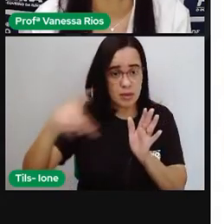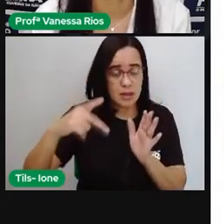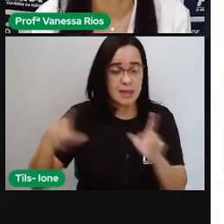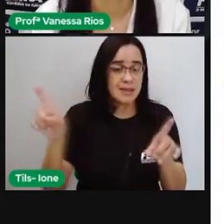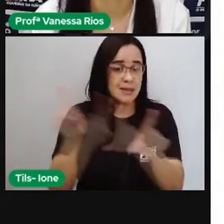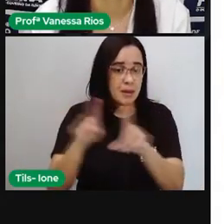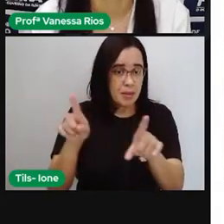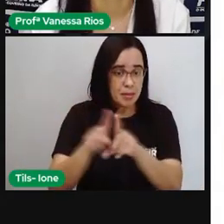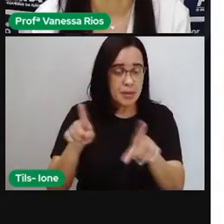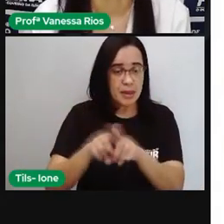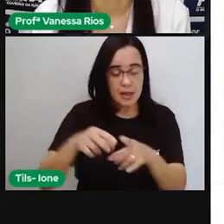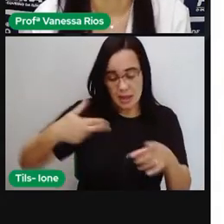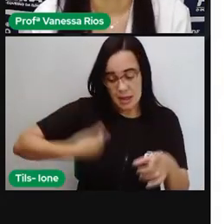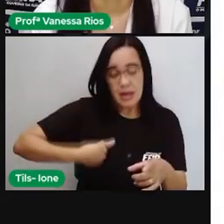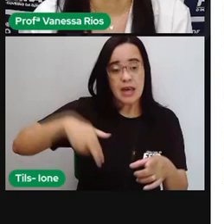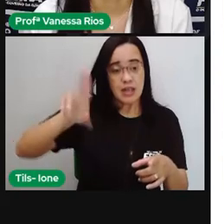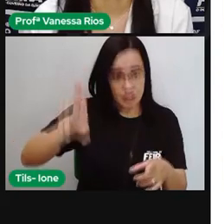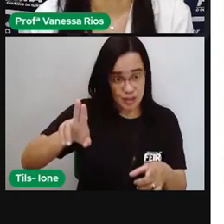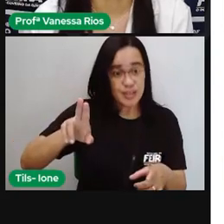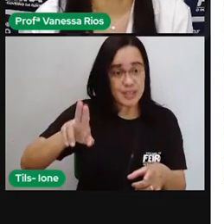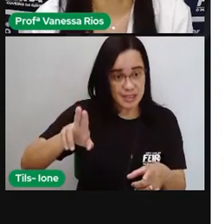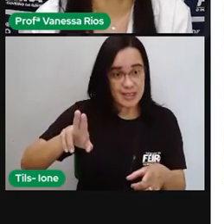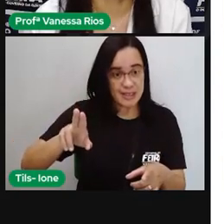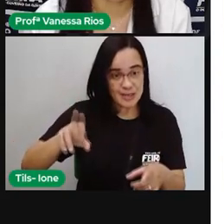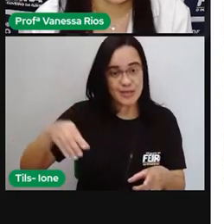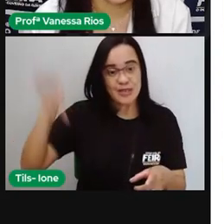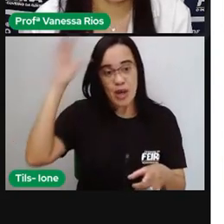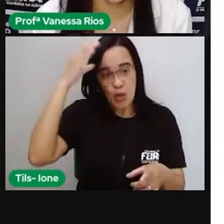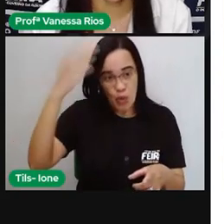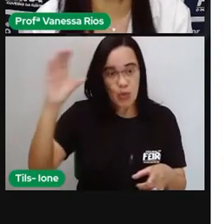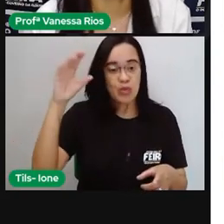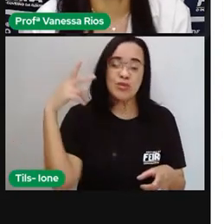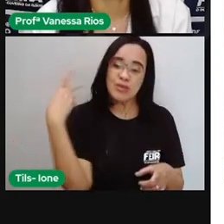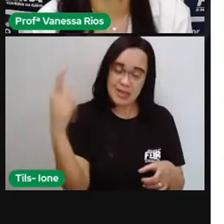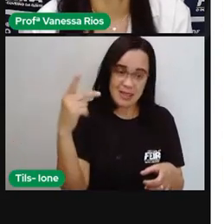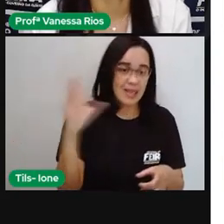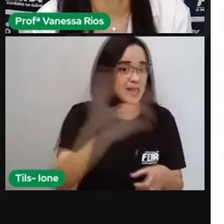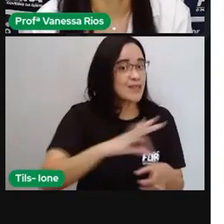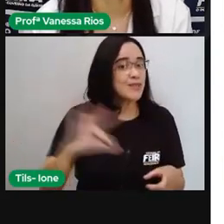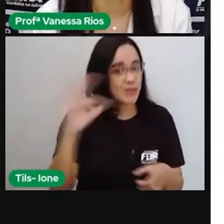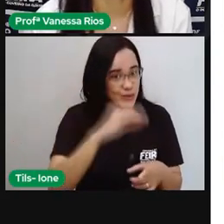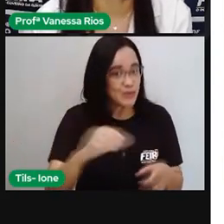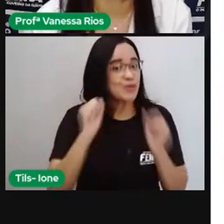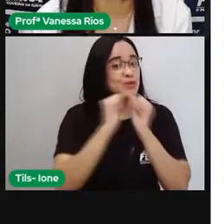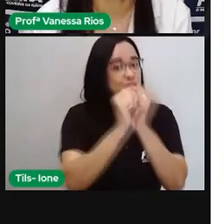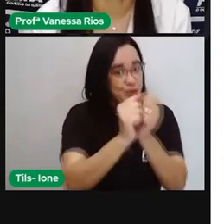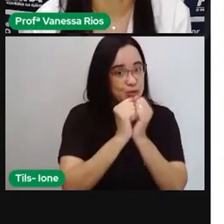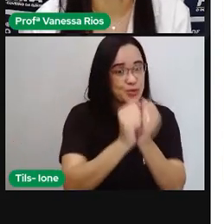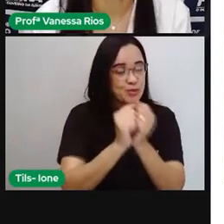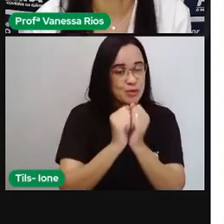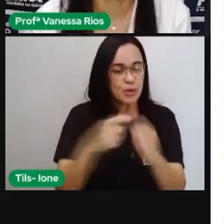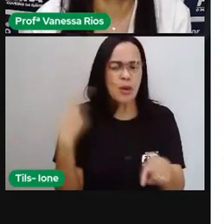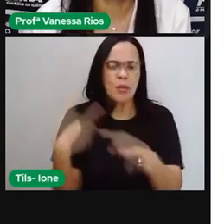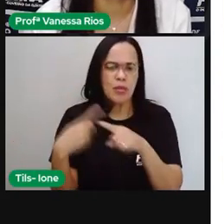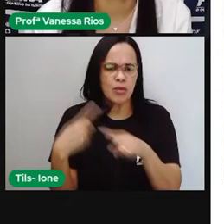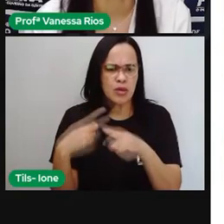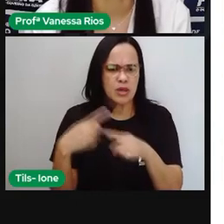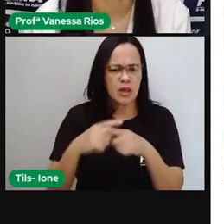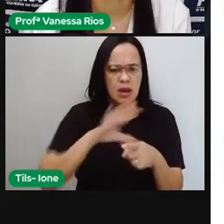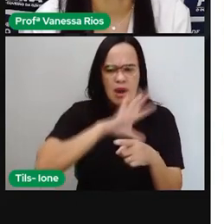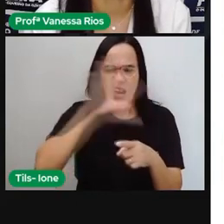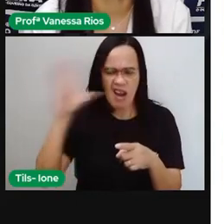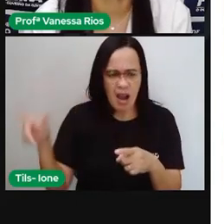os africanos, eles não vieram de uma parte só da África, vieram aí de várias partes, trazendo também